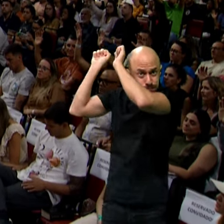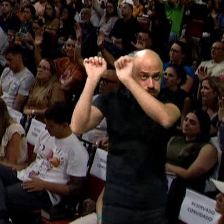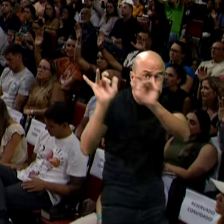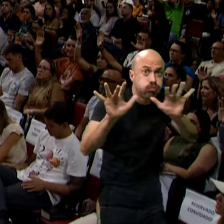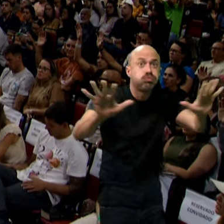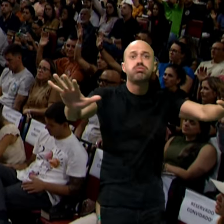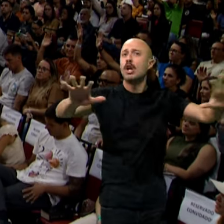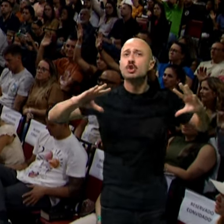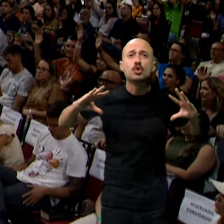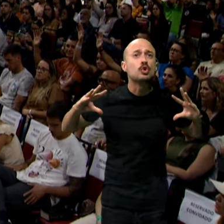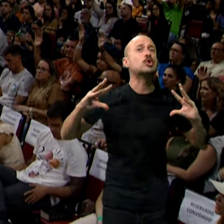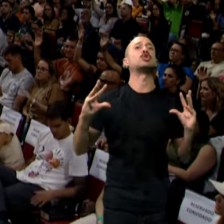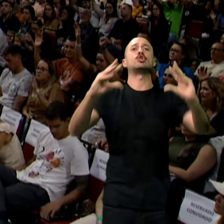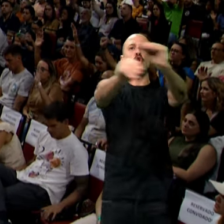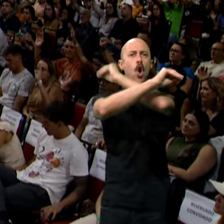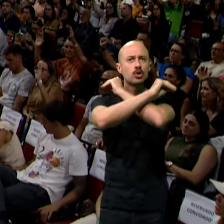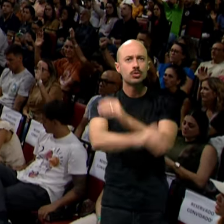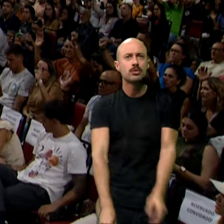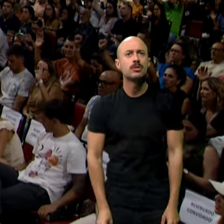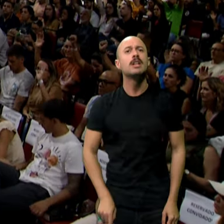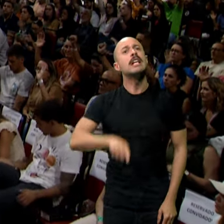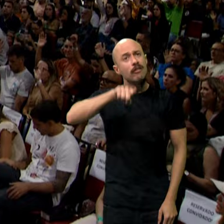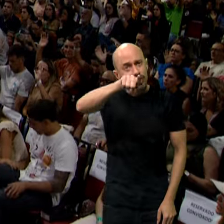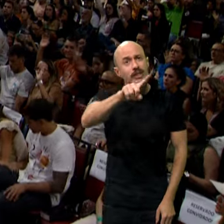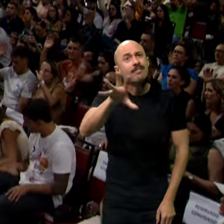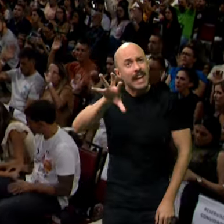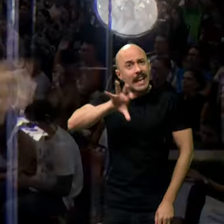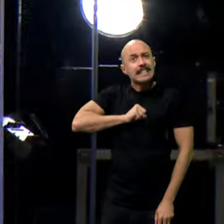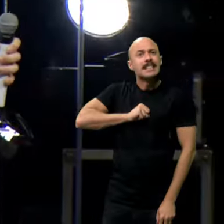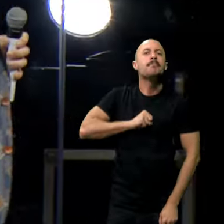Abraão te alcança mediante o sangue de Jesus.